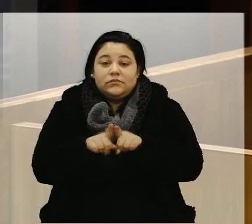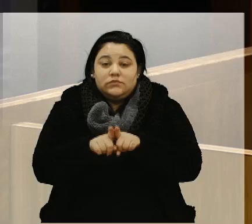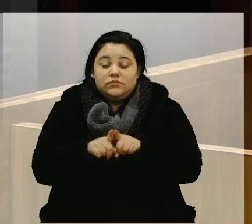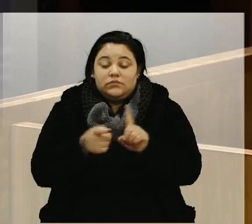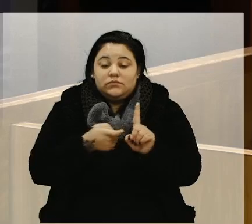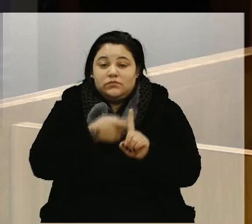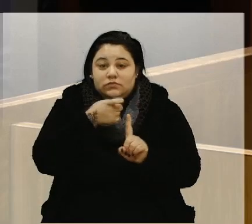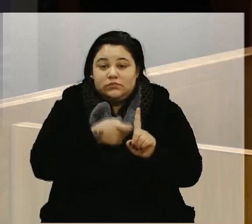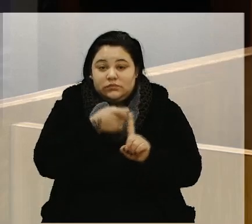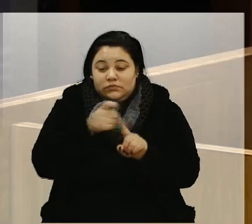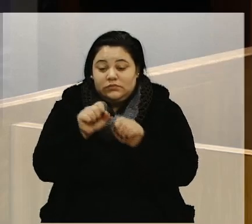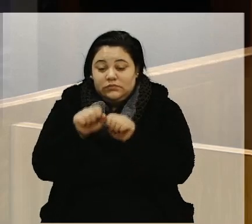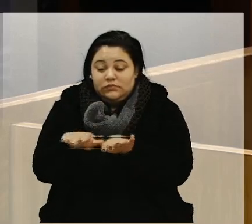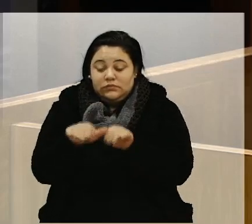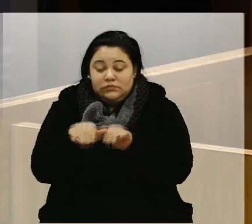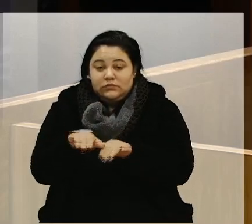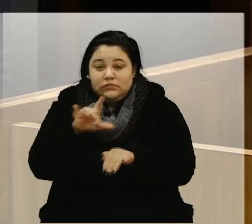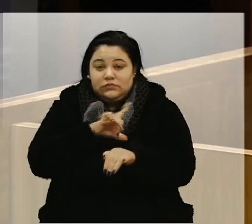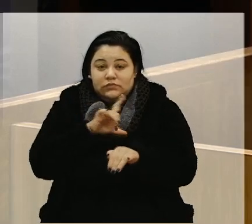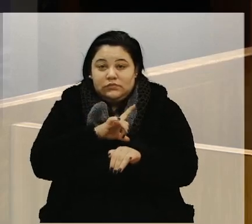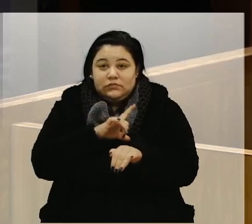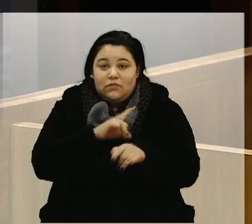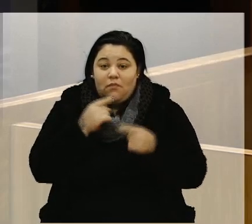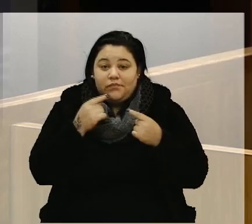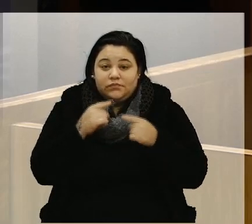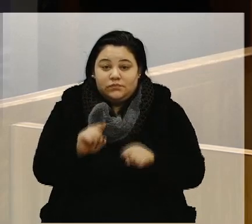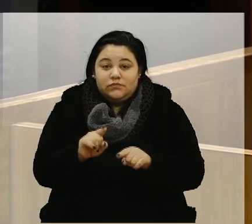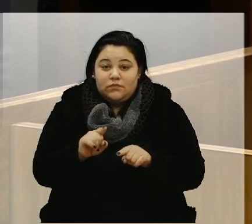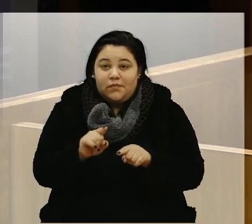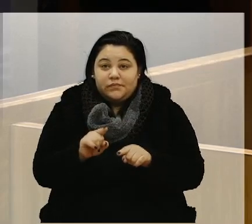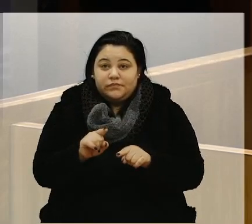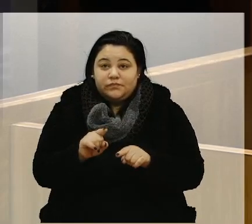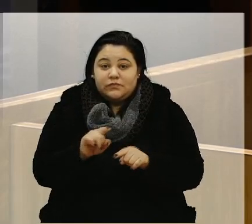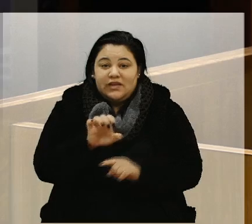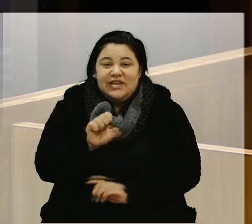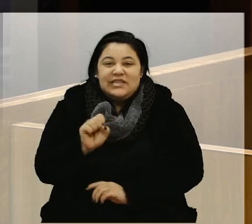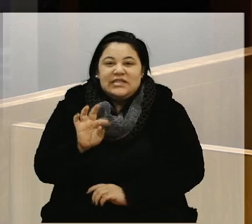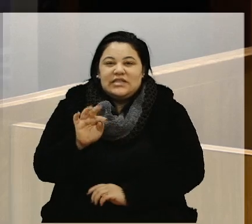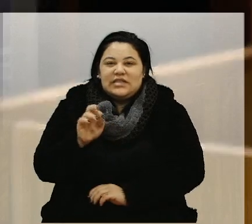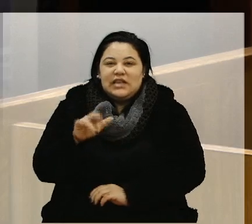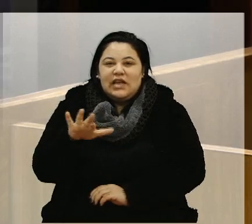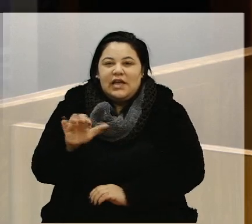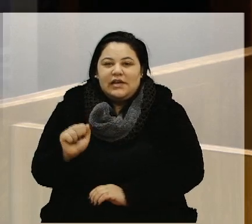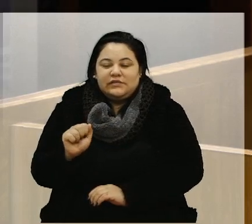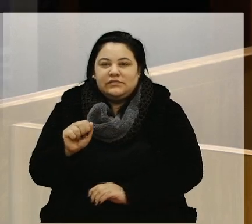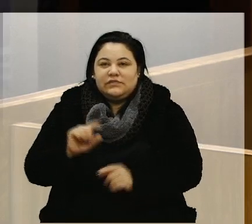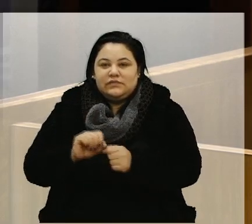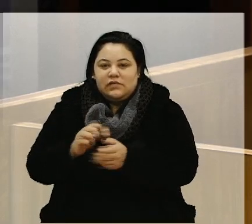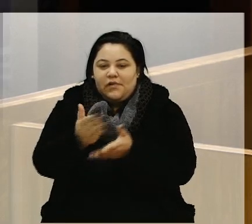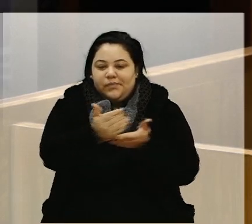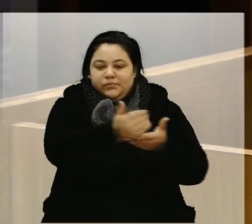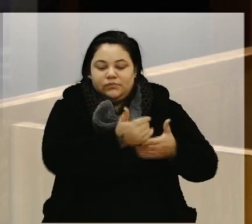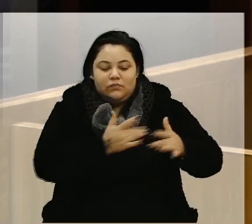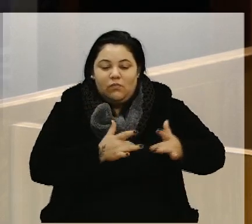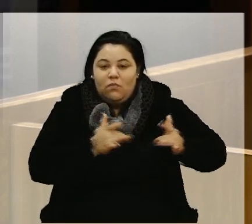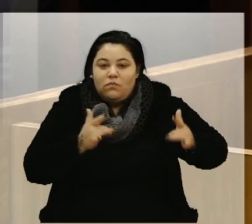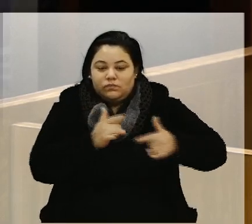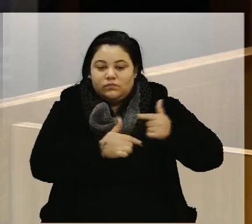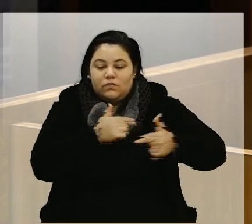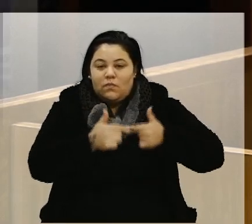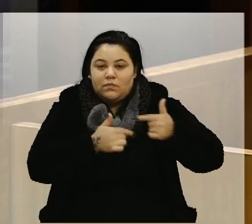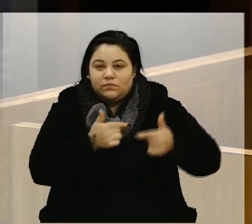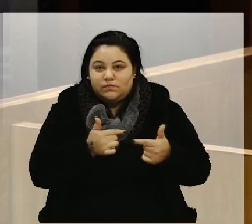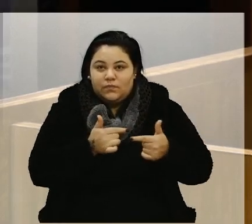o desafio das esteiras, onde farei um trabalho social de arrecadação de tênis, brinquedos e